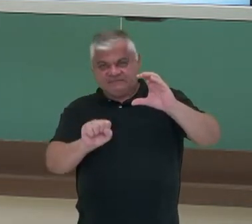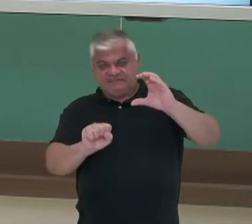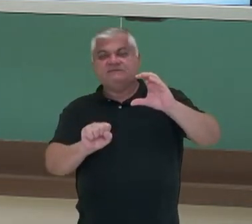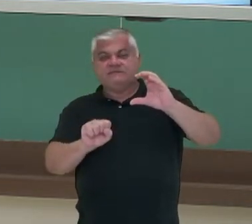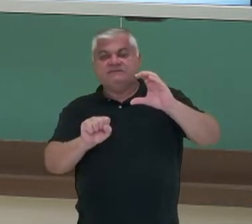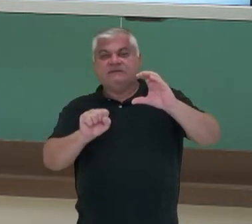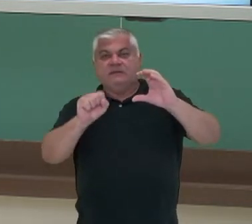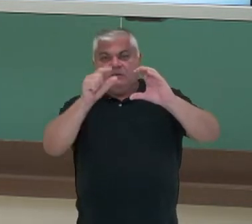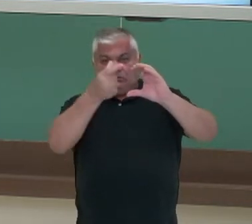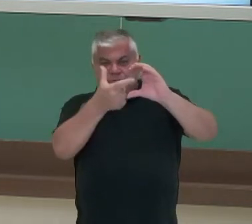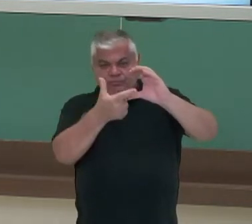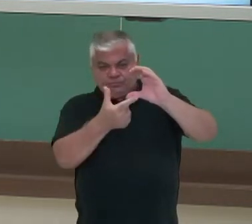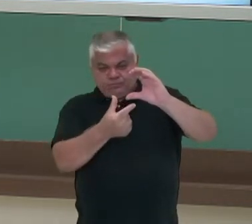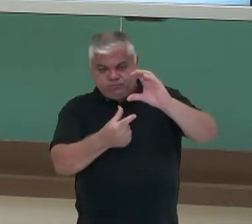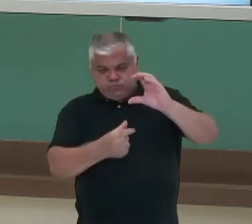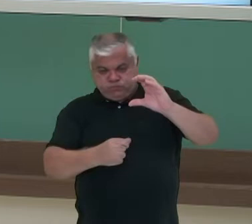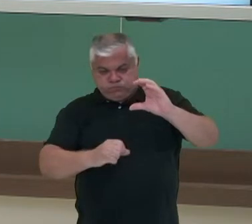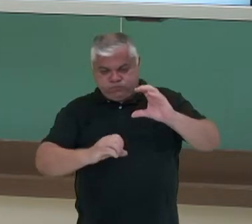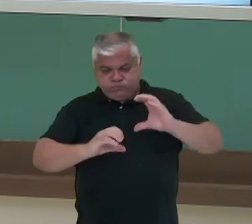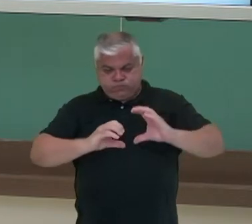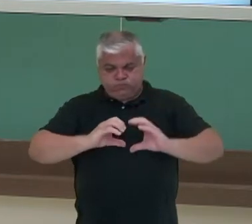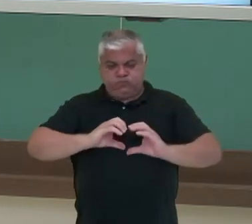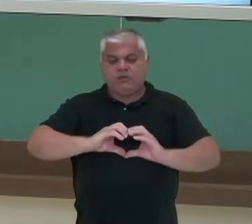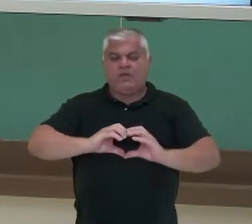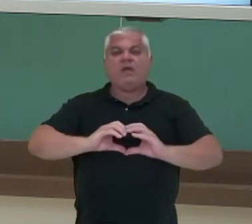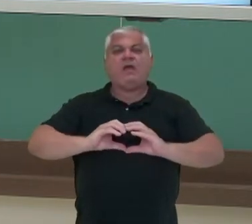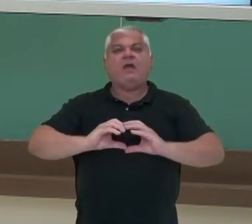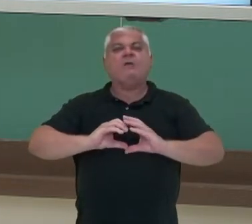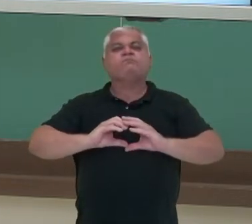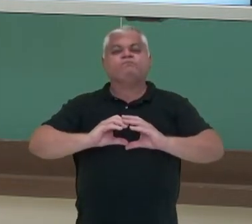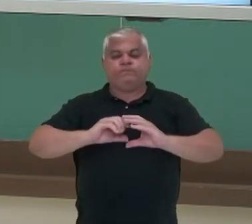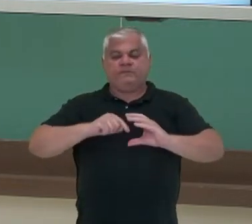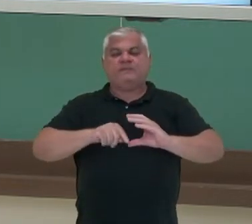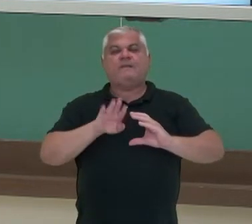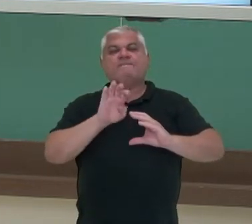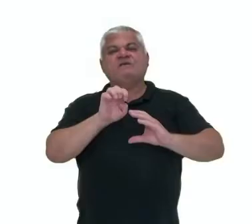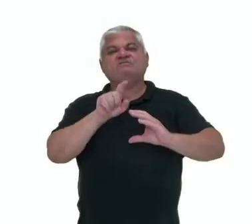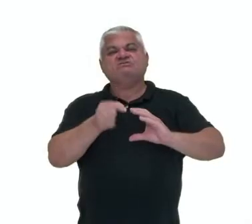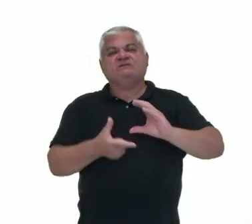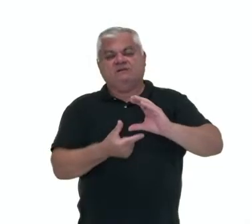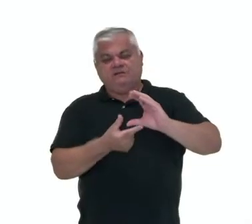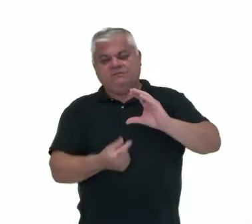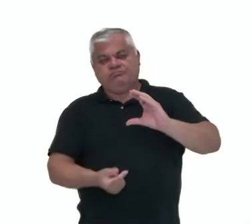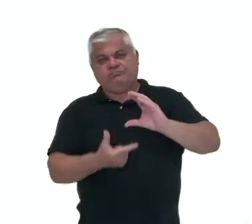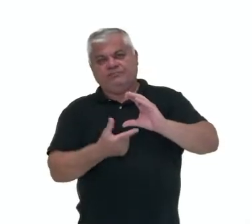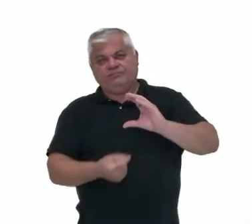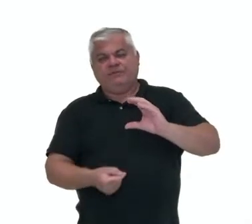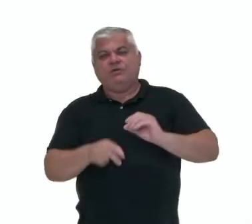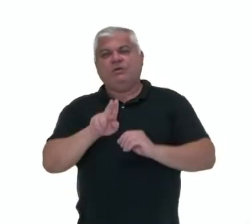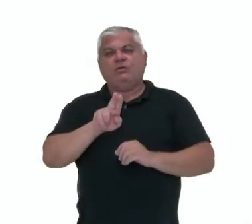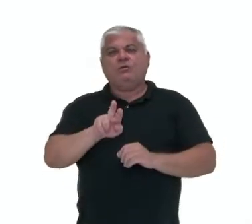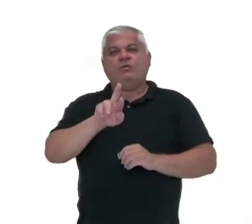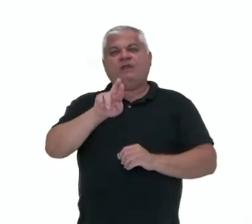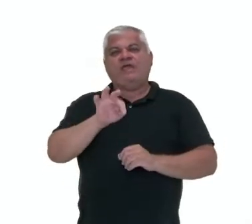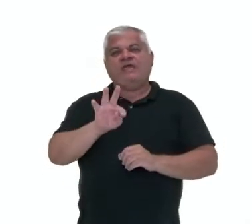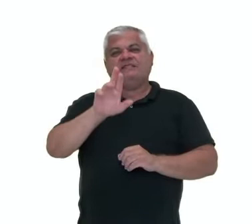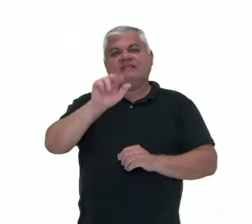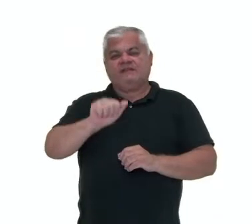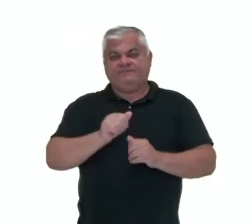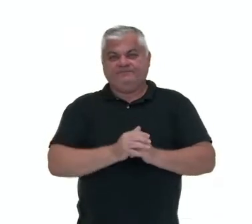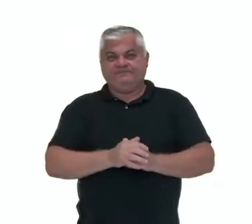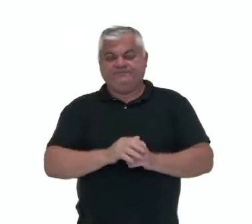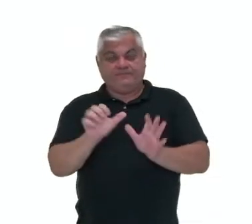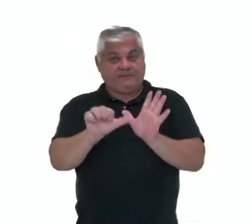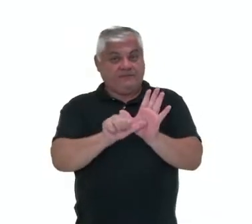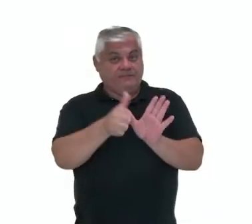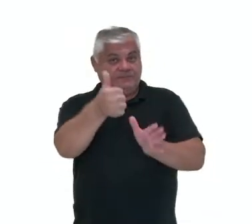aí a bexiga e aqui o canal da uretra das vias urinárias. Vamos, assim, à nossa